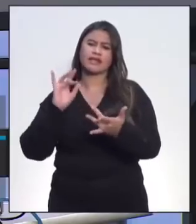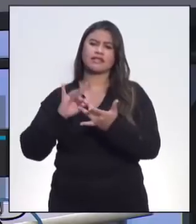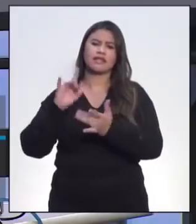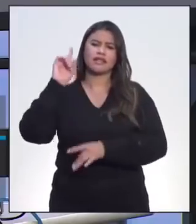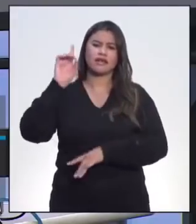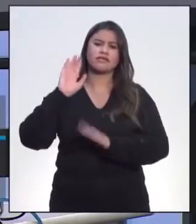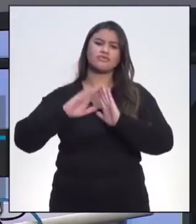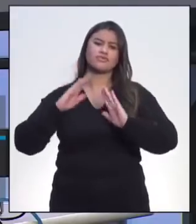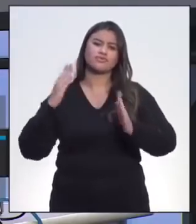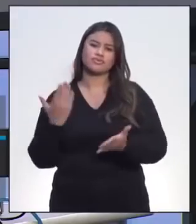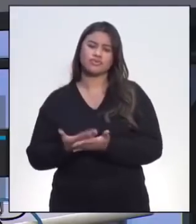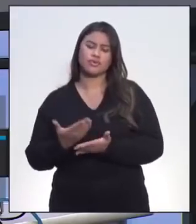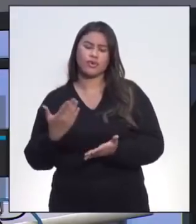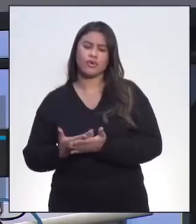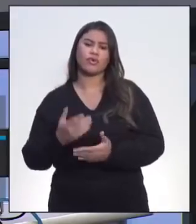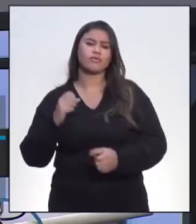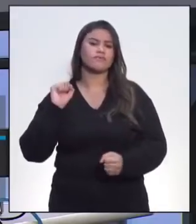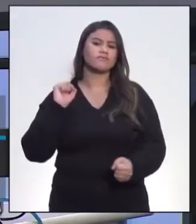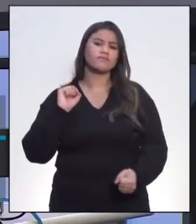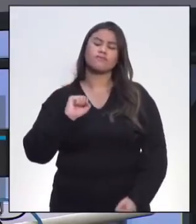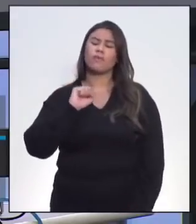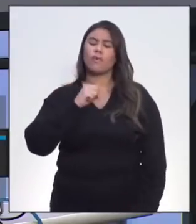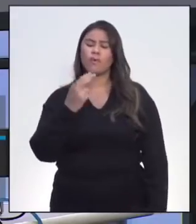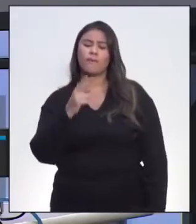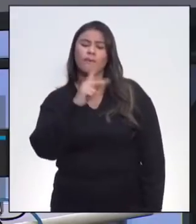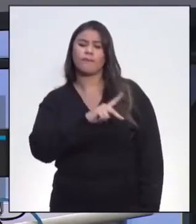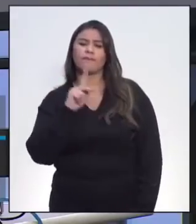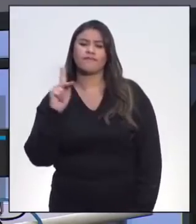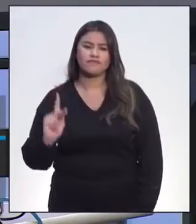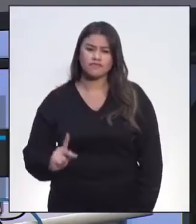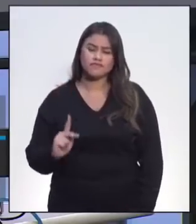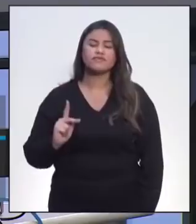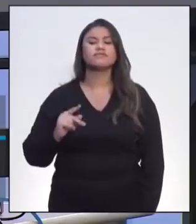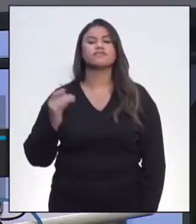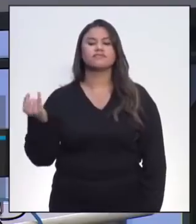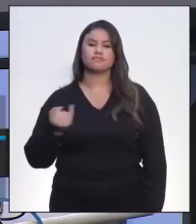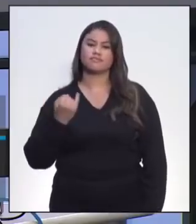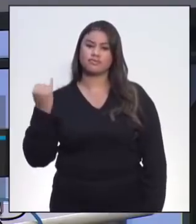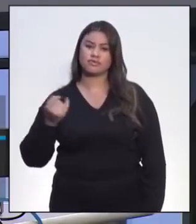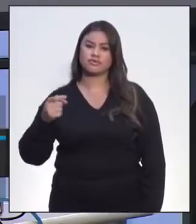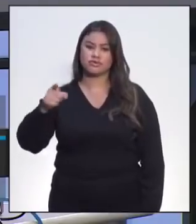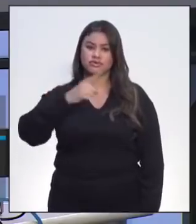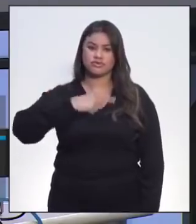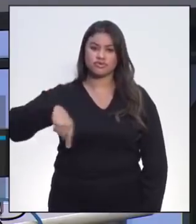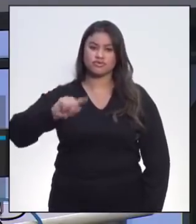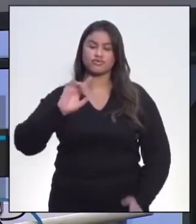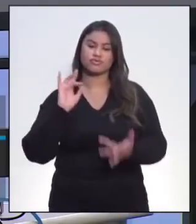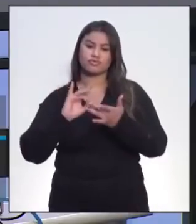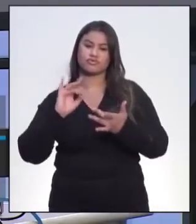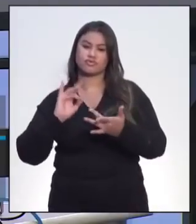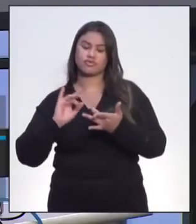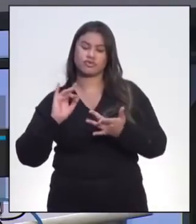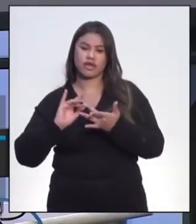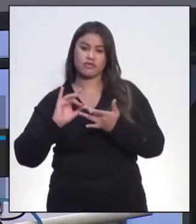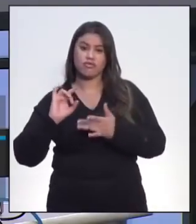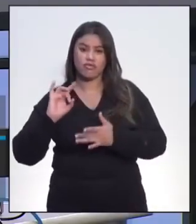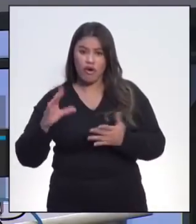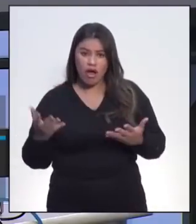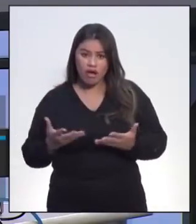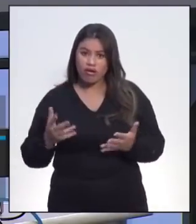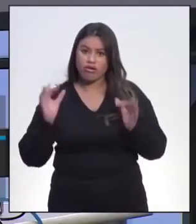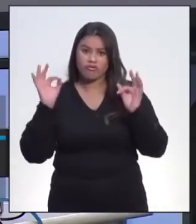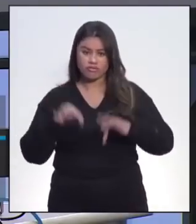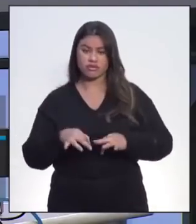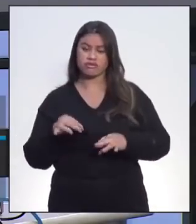através com os seus professores, enfim, é extremamente importante esse contato. Não só agora no final do